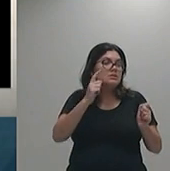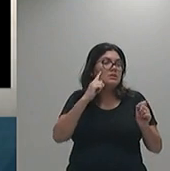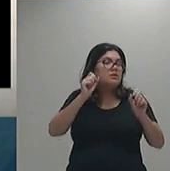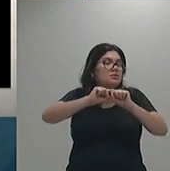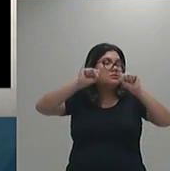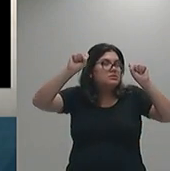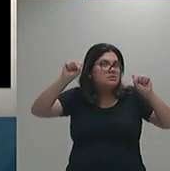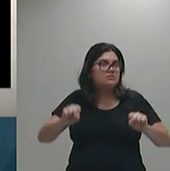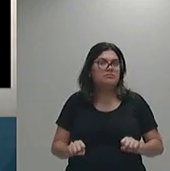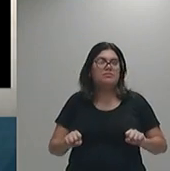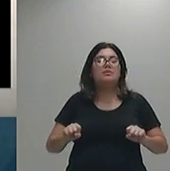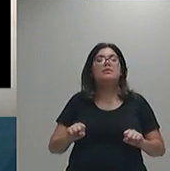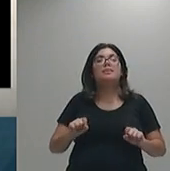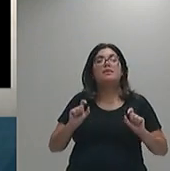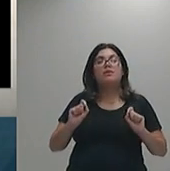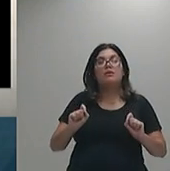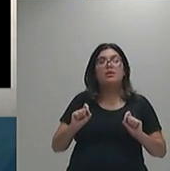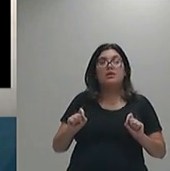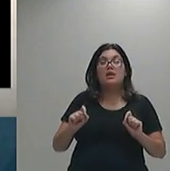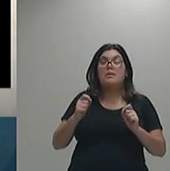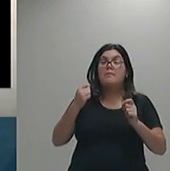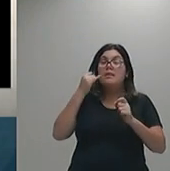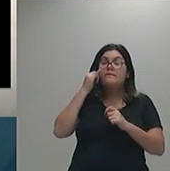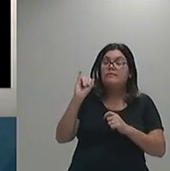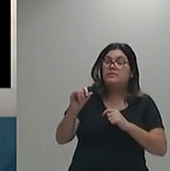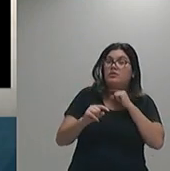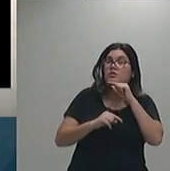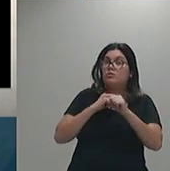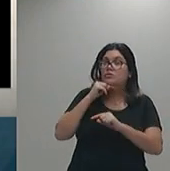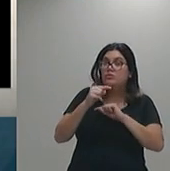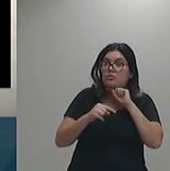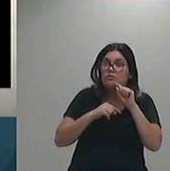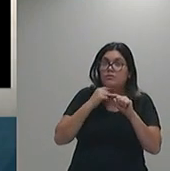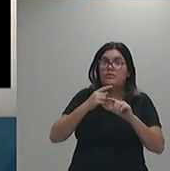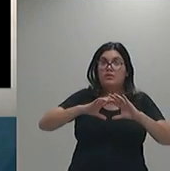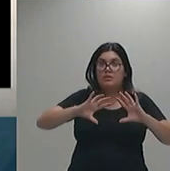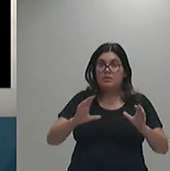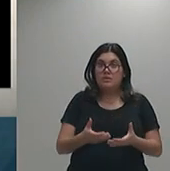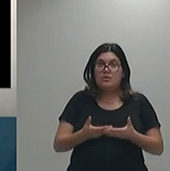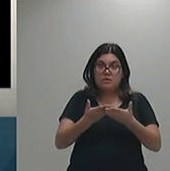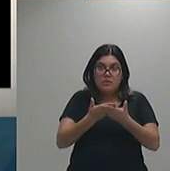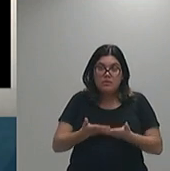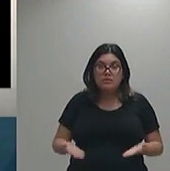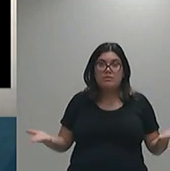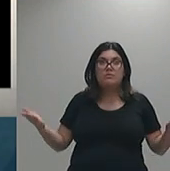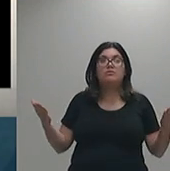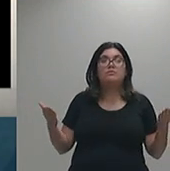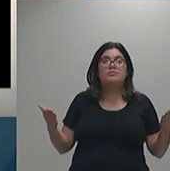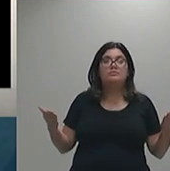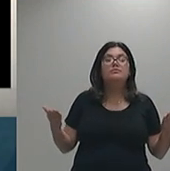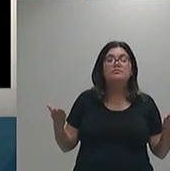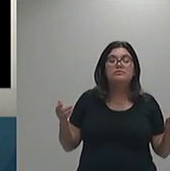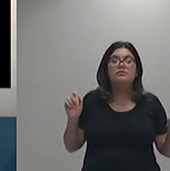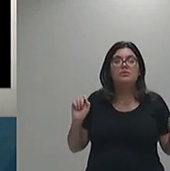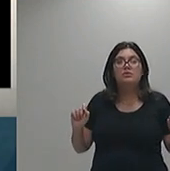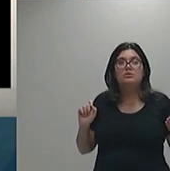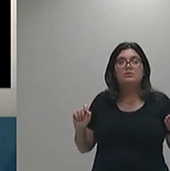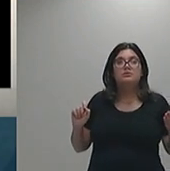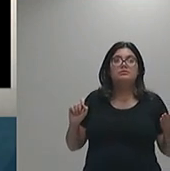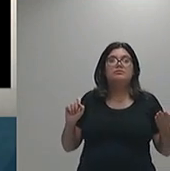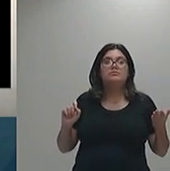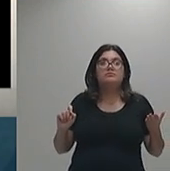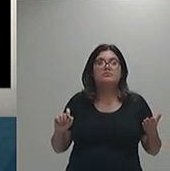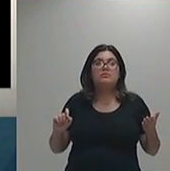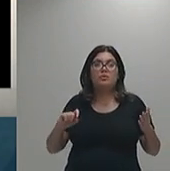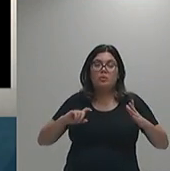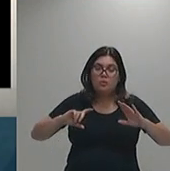para não restar dúvida a essa Grécia turma essa grande a sessão me perdoe de que os minoritários